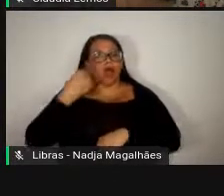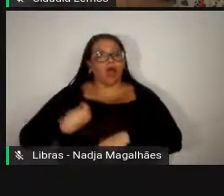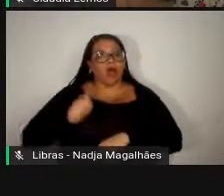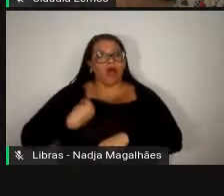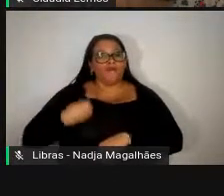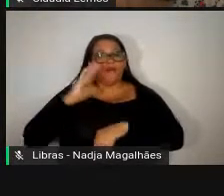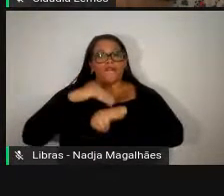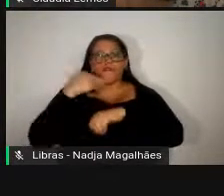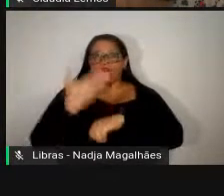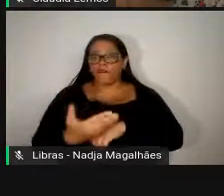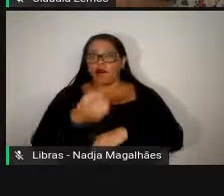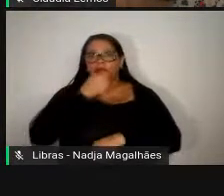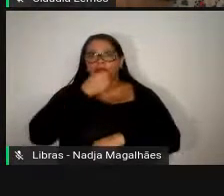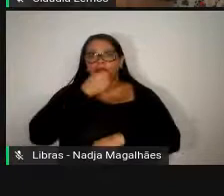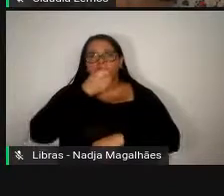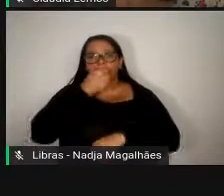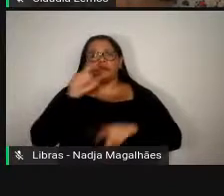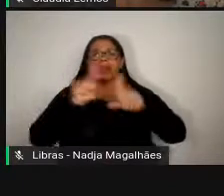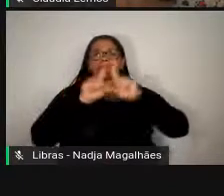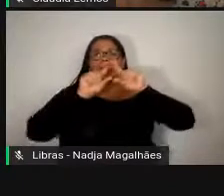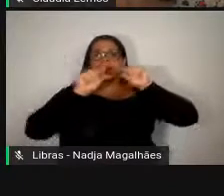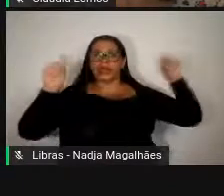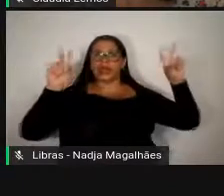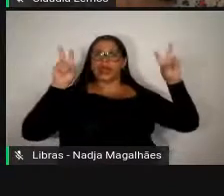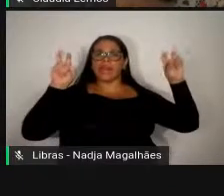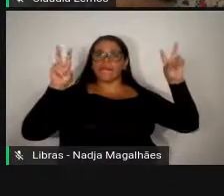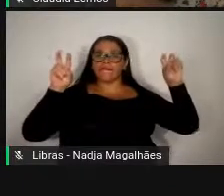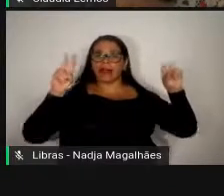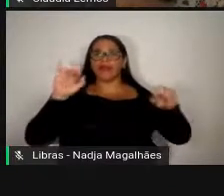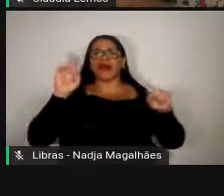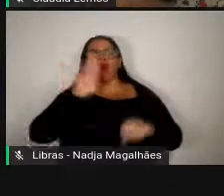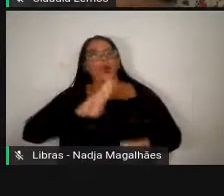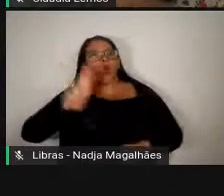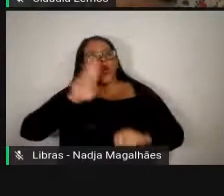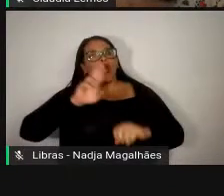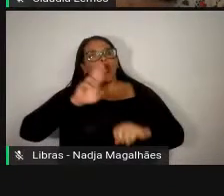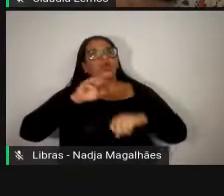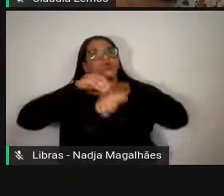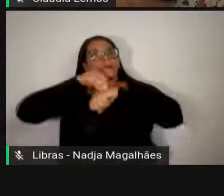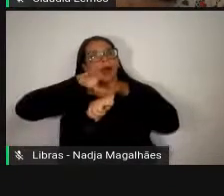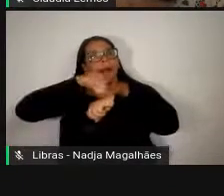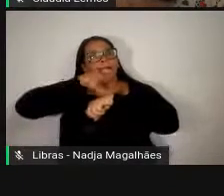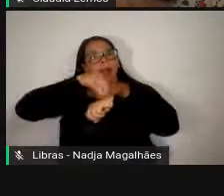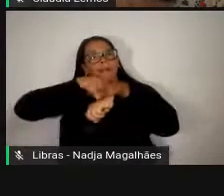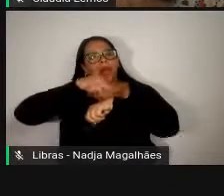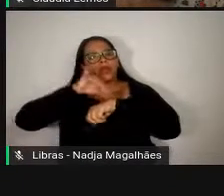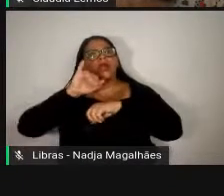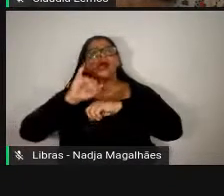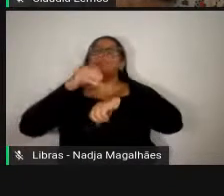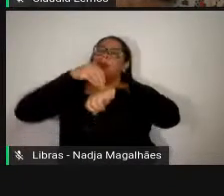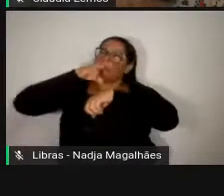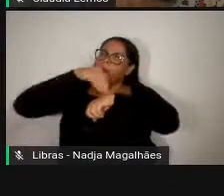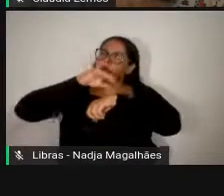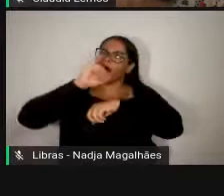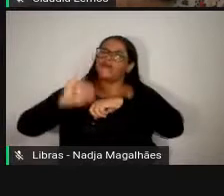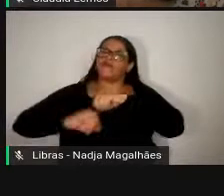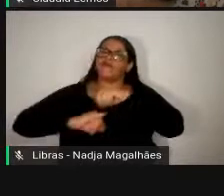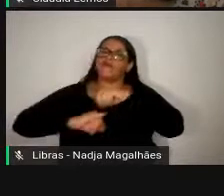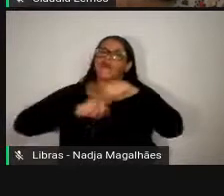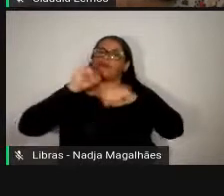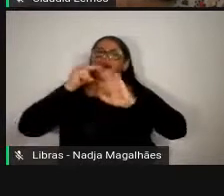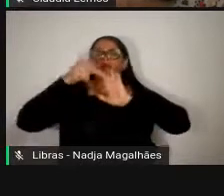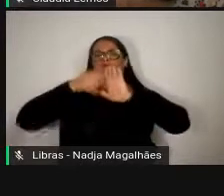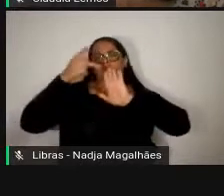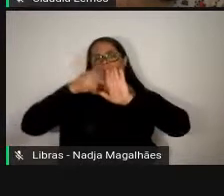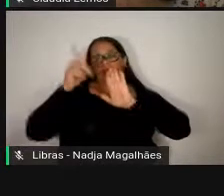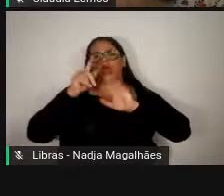de discursos que ocorreram na própria sessão antes, informações sobre os projetos que estão vindo. Então, ele